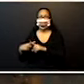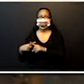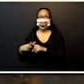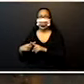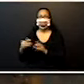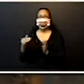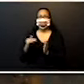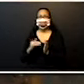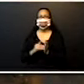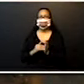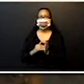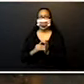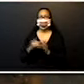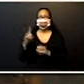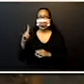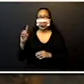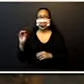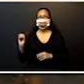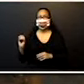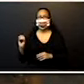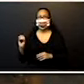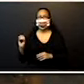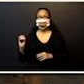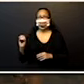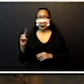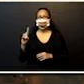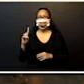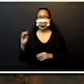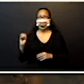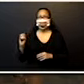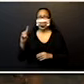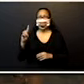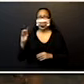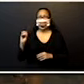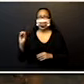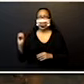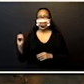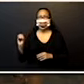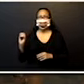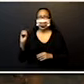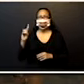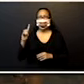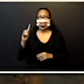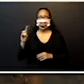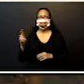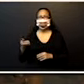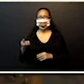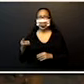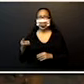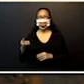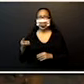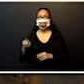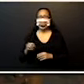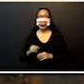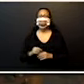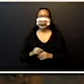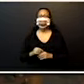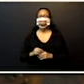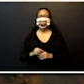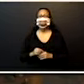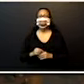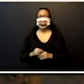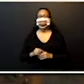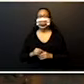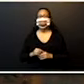é 1 e 0, ó, 10, 100 e 1.000. Quando for 10, 100 e 1.000, eu